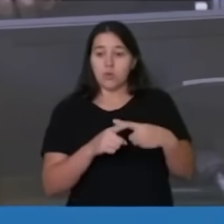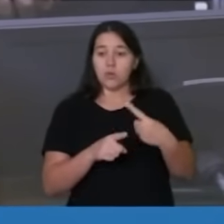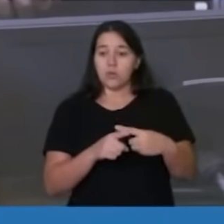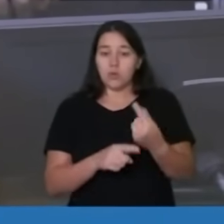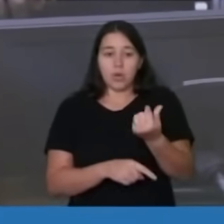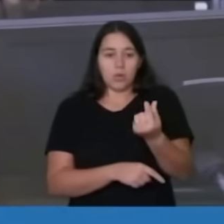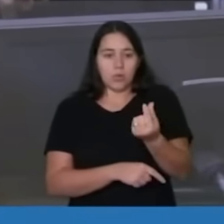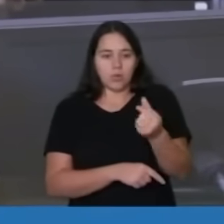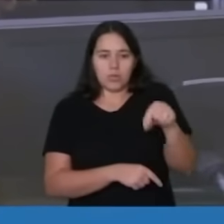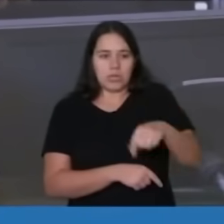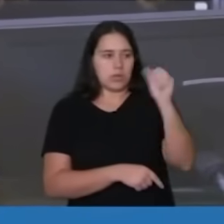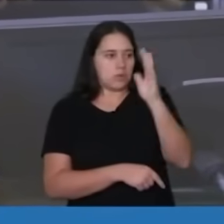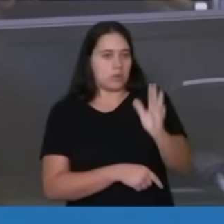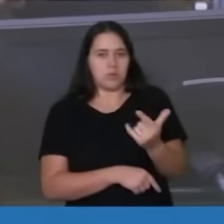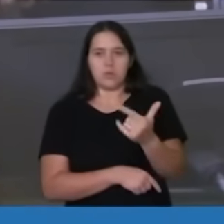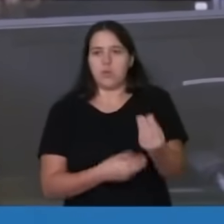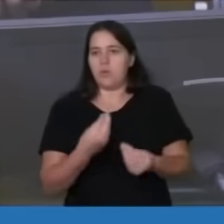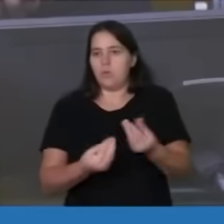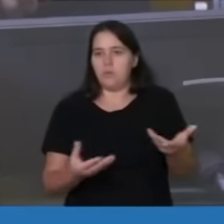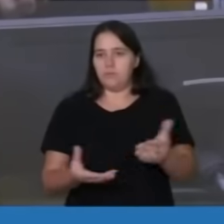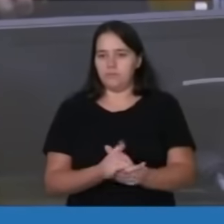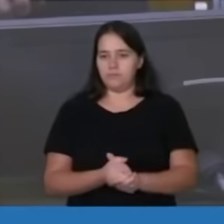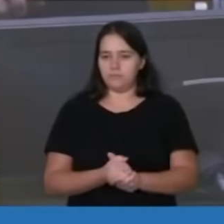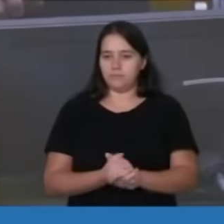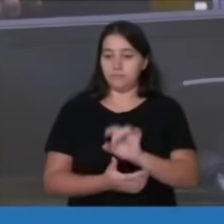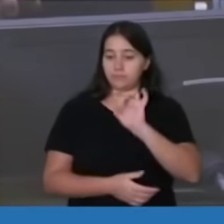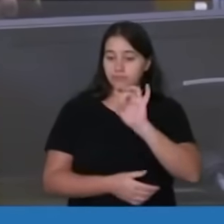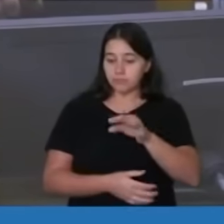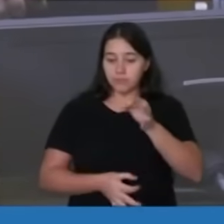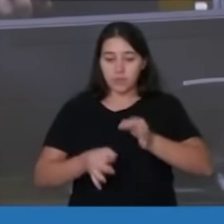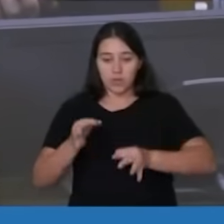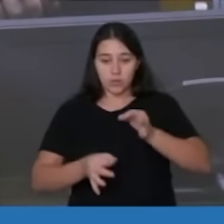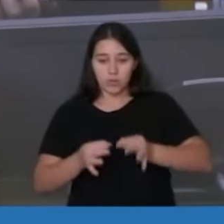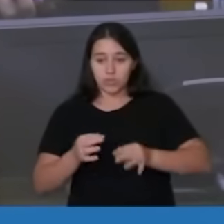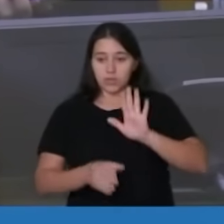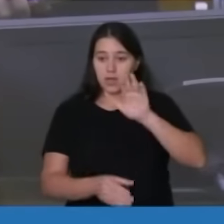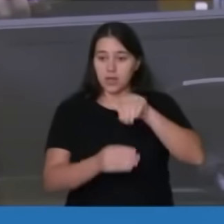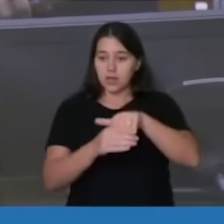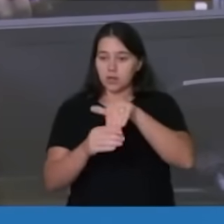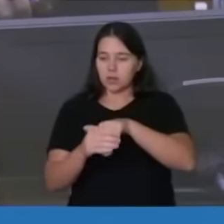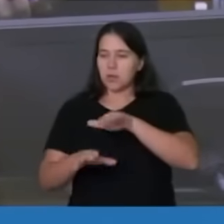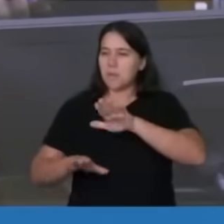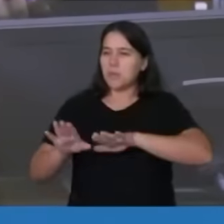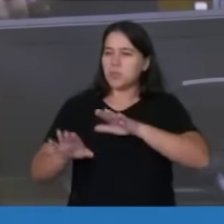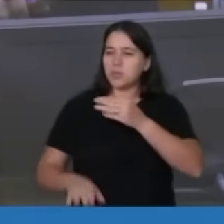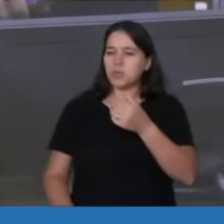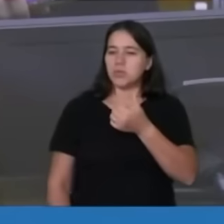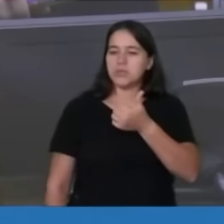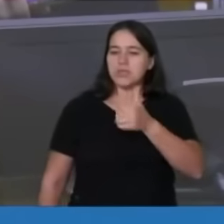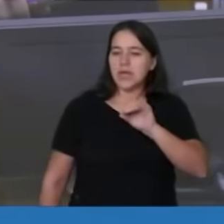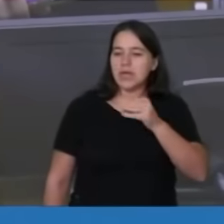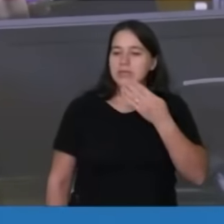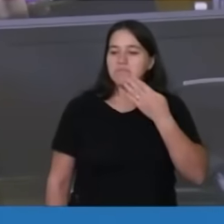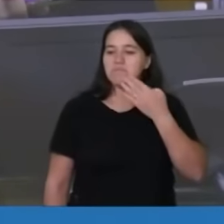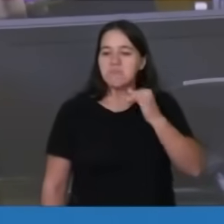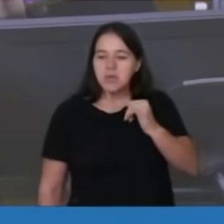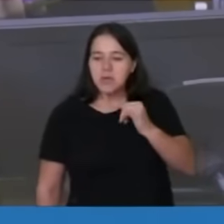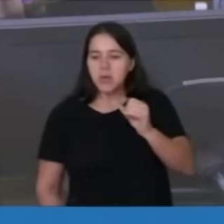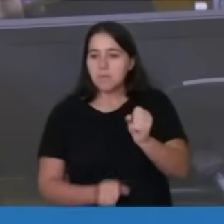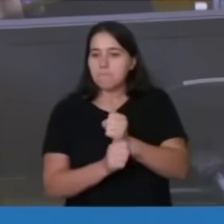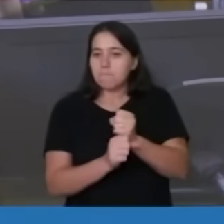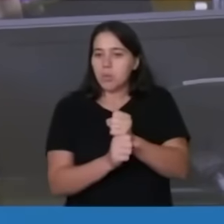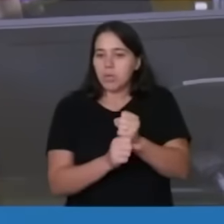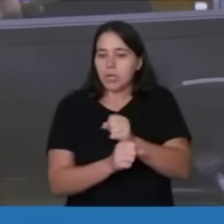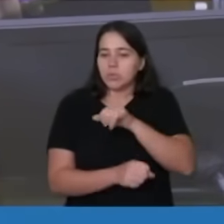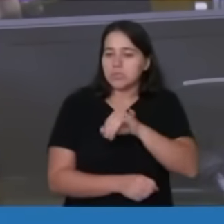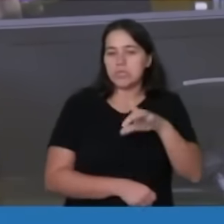algo impraticável. Não é só a justiça eleitoral custa algo da ordem de 10 bilhões por ano, independente de existir